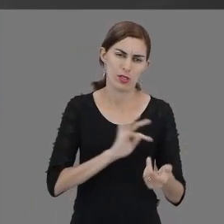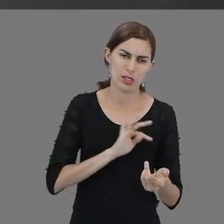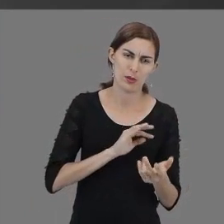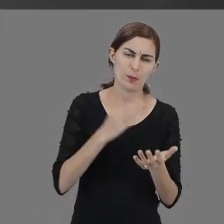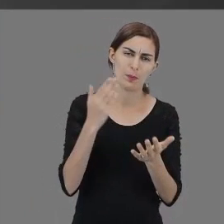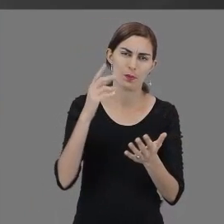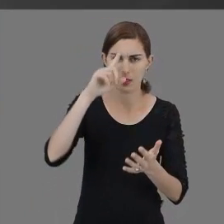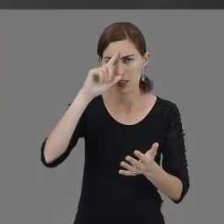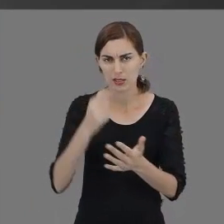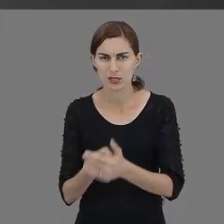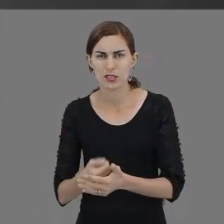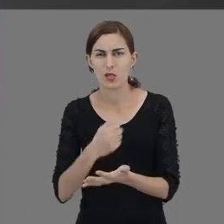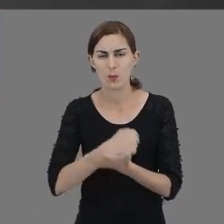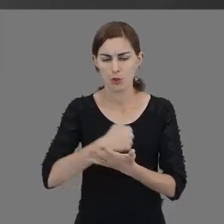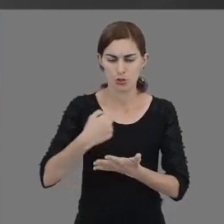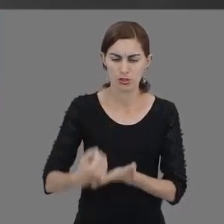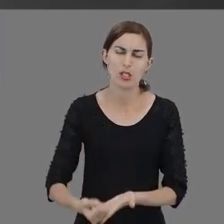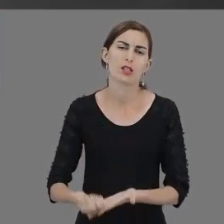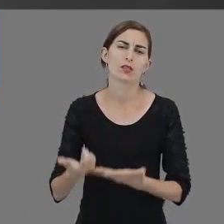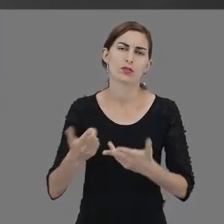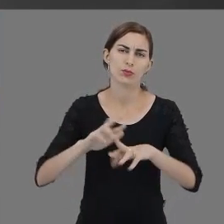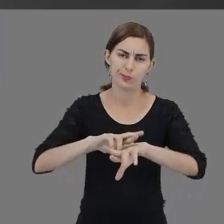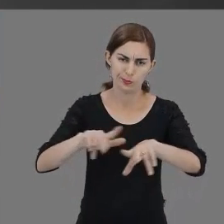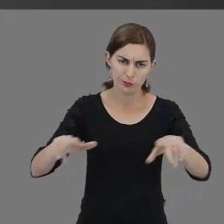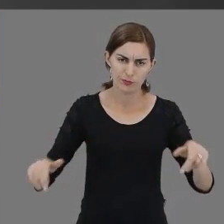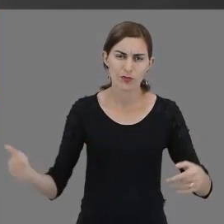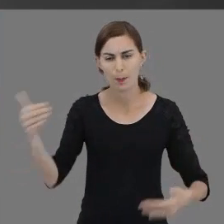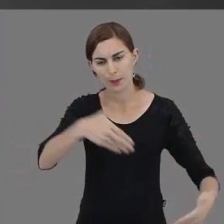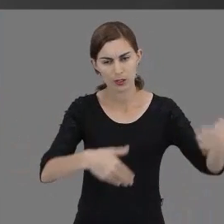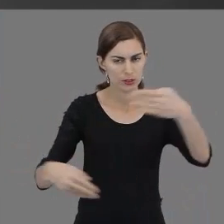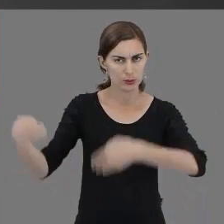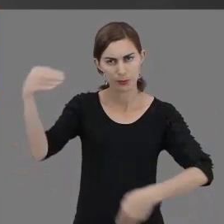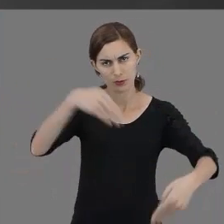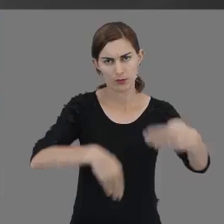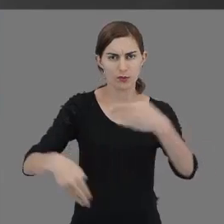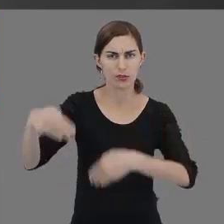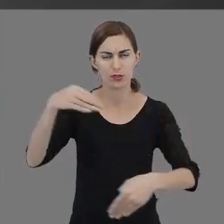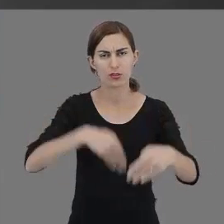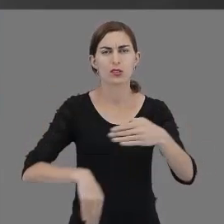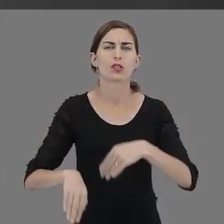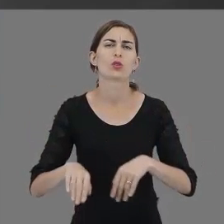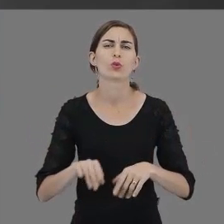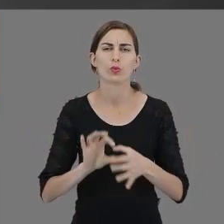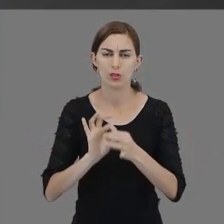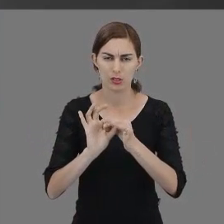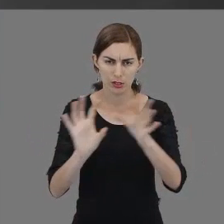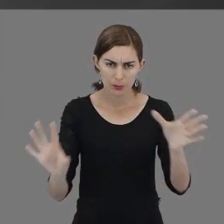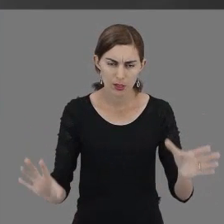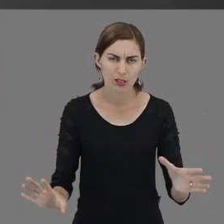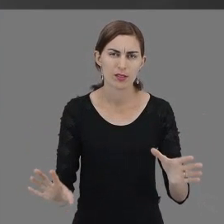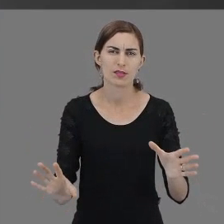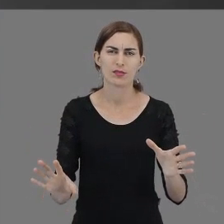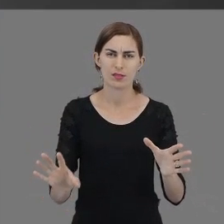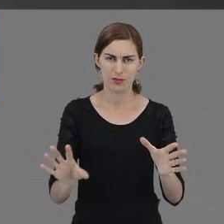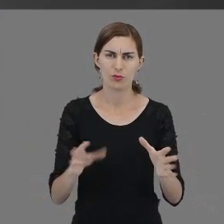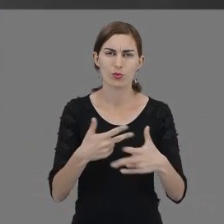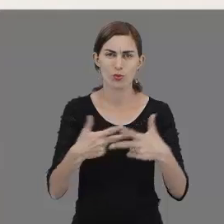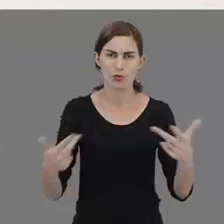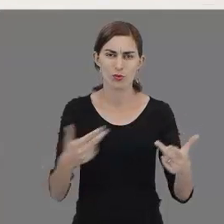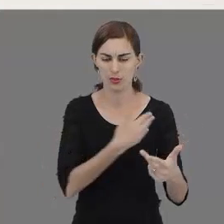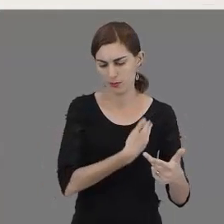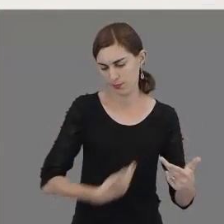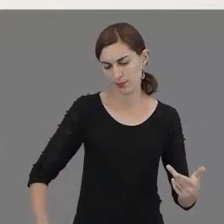processos de decisão e um reforço dos mecanismos de participação de liberação na esfera